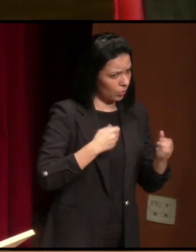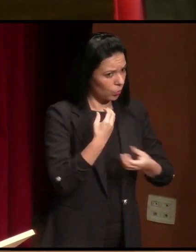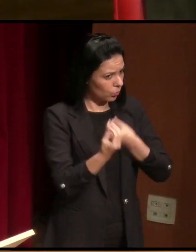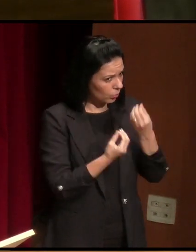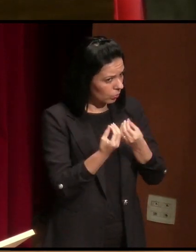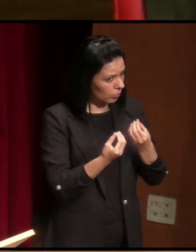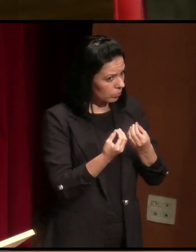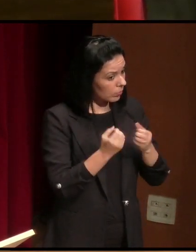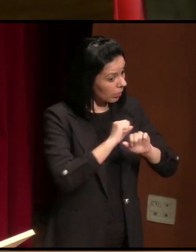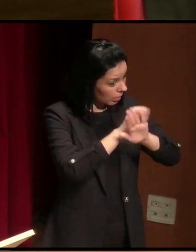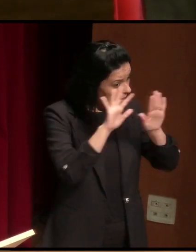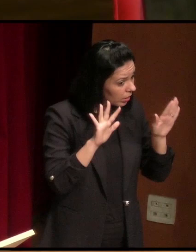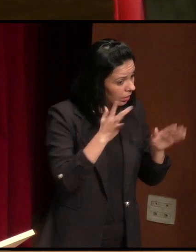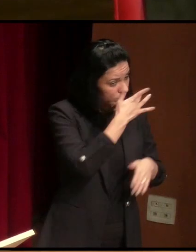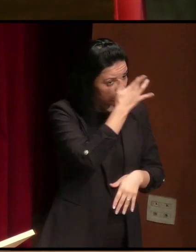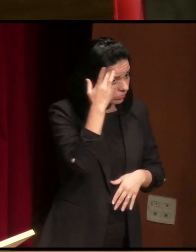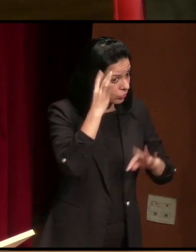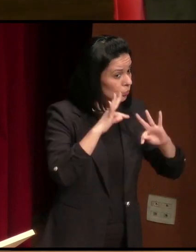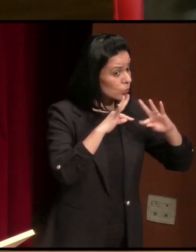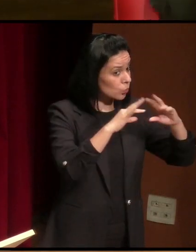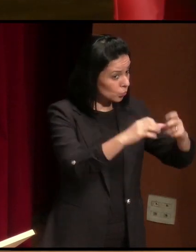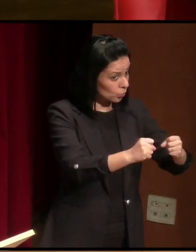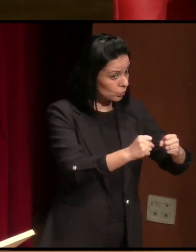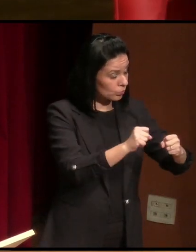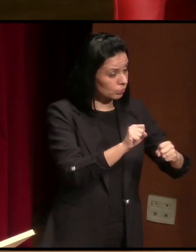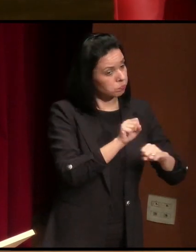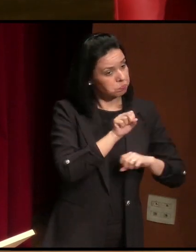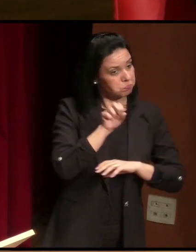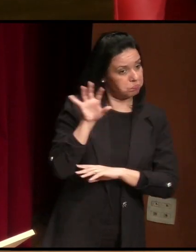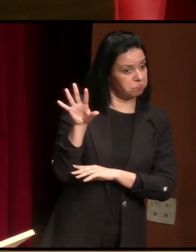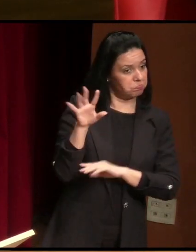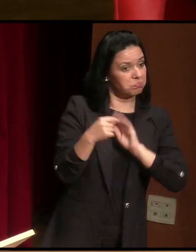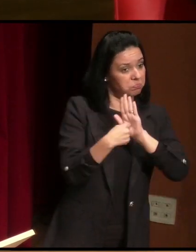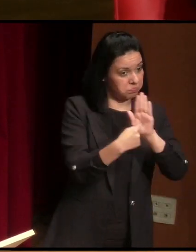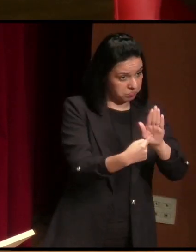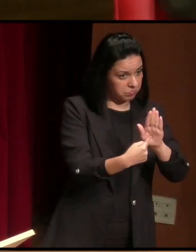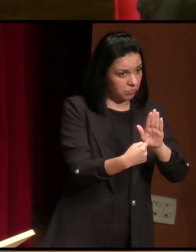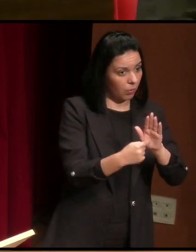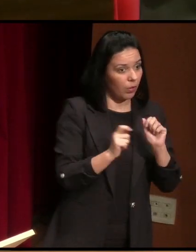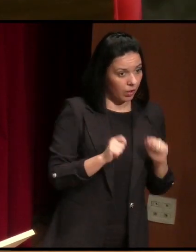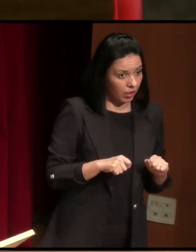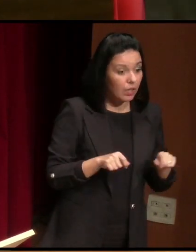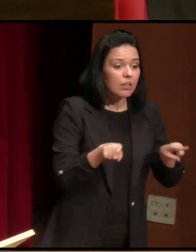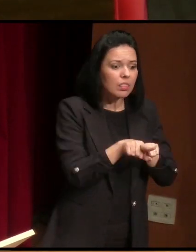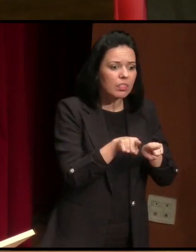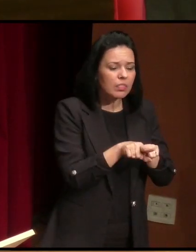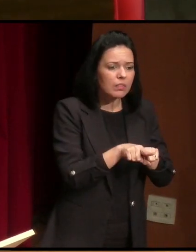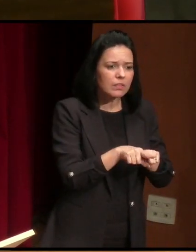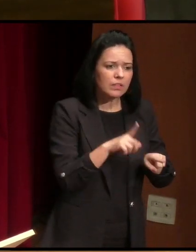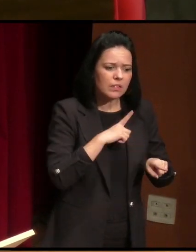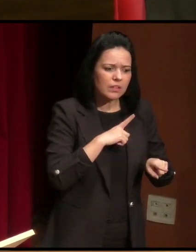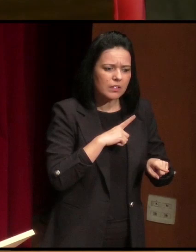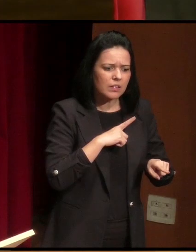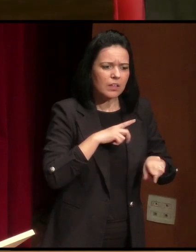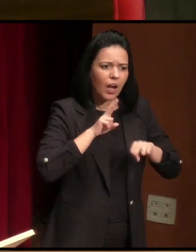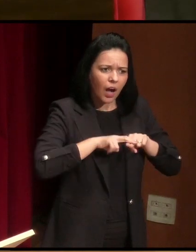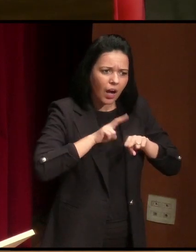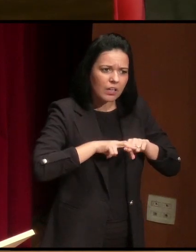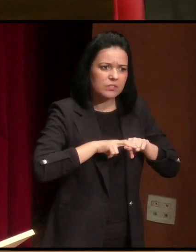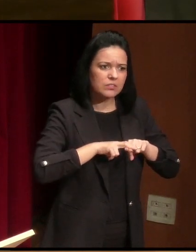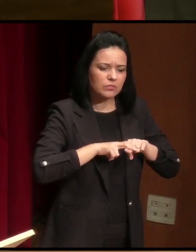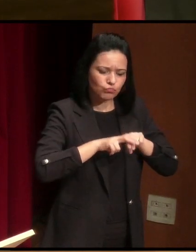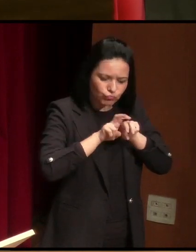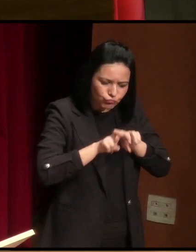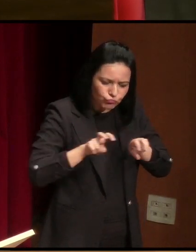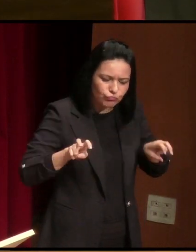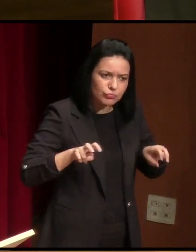com que todo mundo saiba o que tá sendo projetado ali, né? O espaço físico está pronto para receber uma cadeira, está